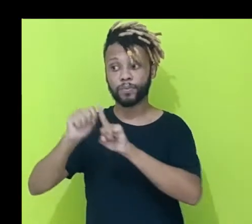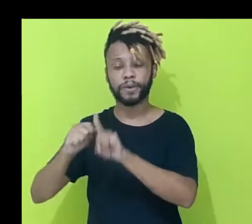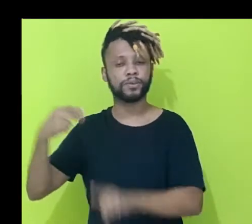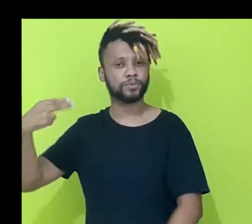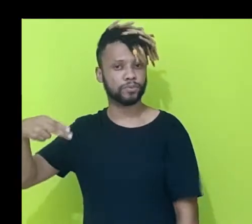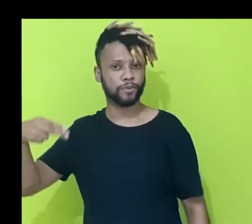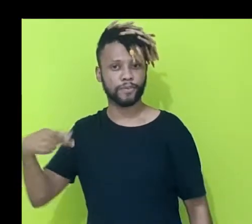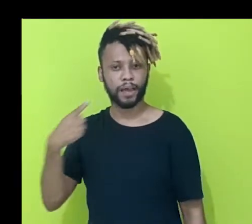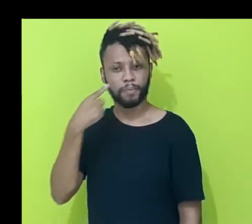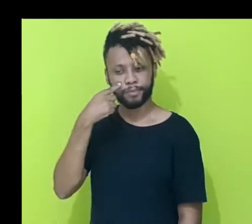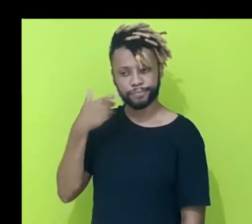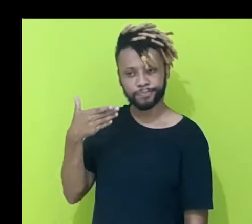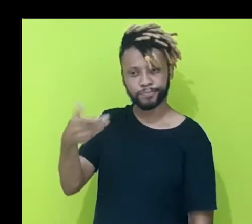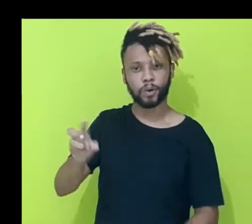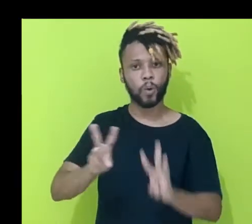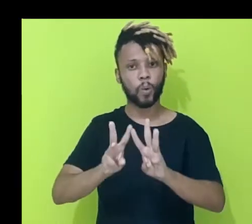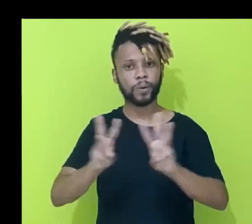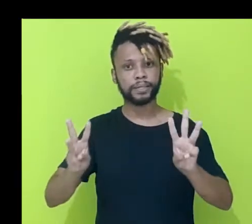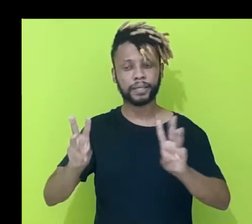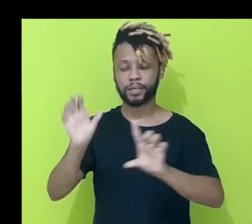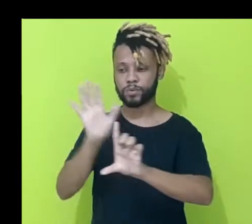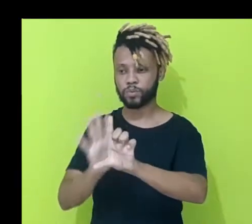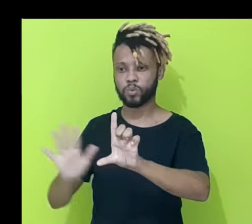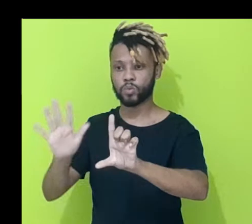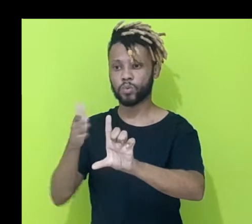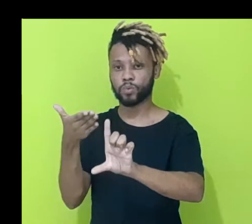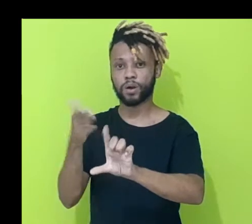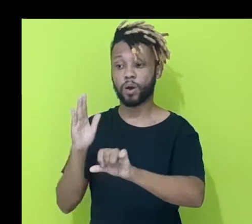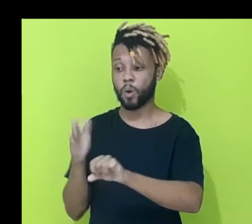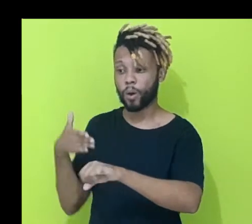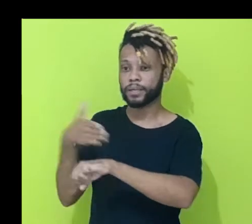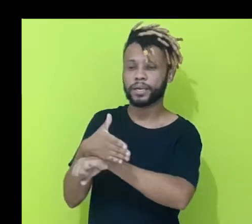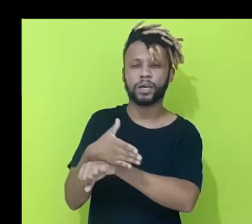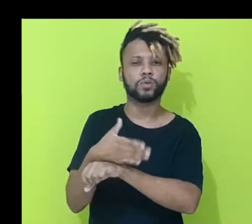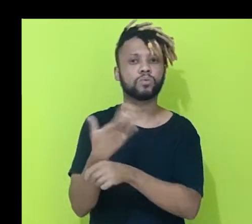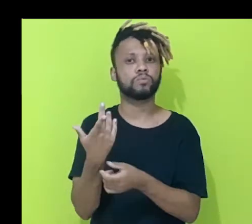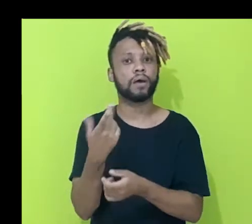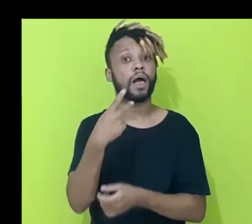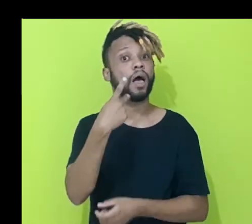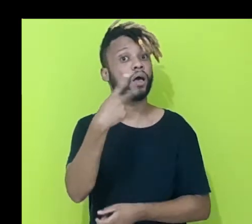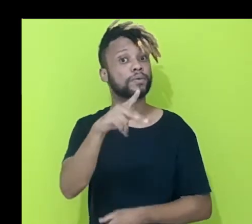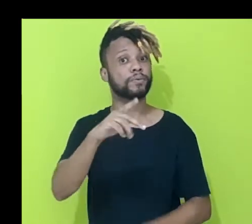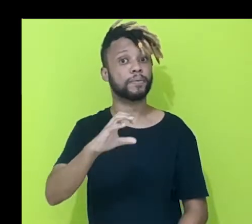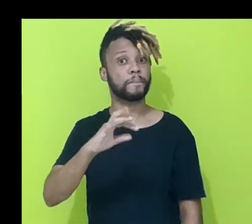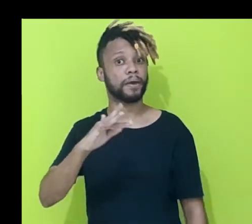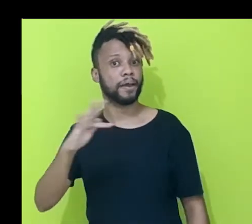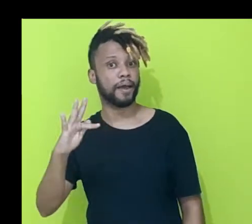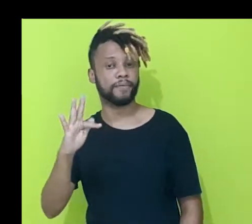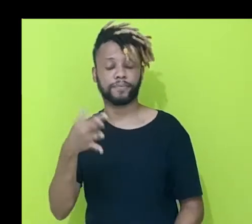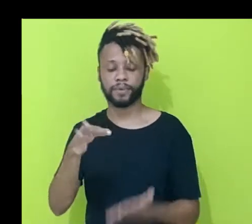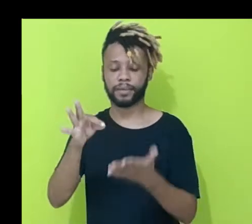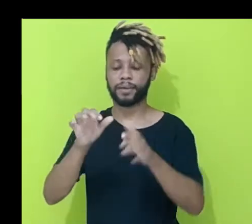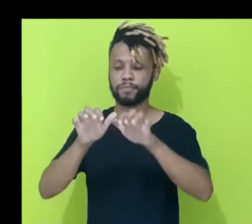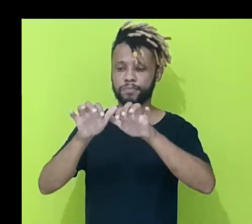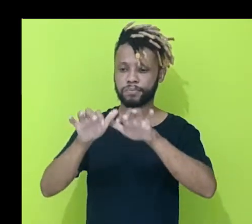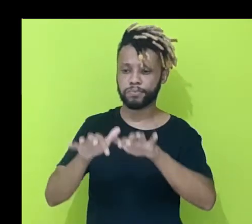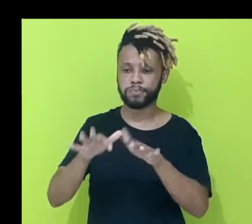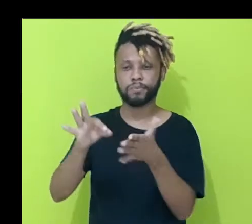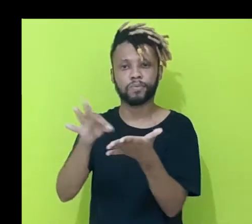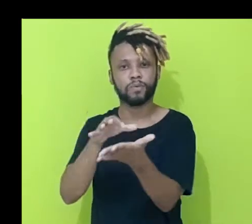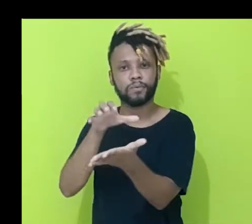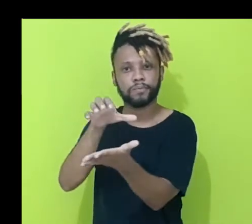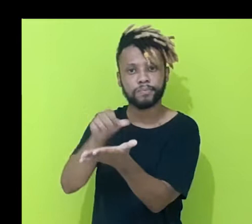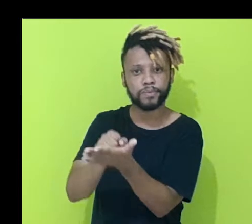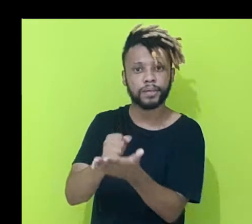do SALIC Web, o endereço está aqui, tá? O acesso se dá através do seu CPF, você